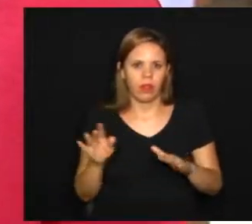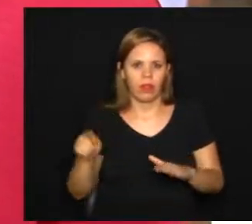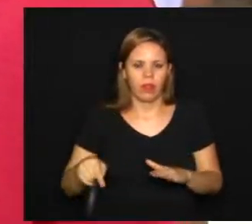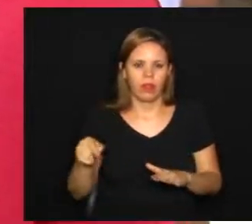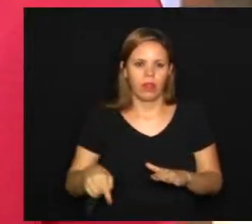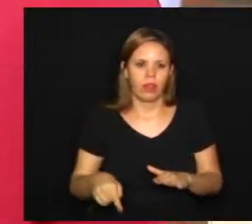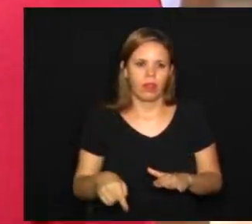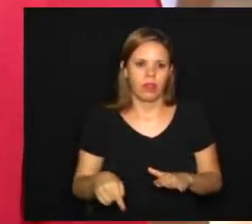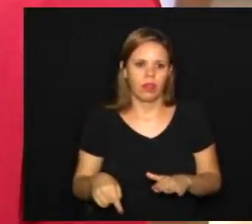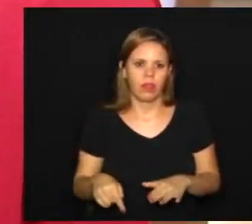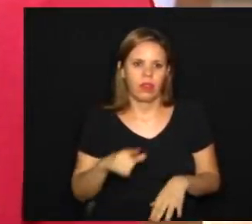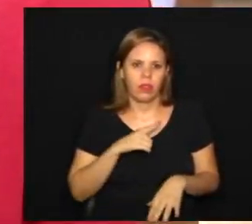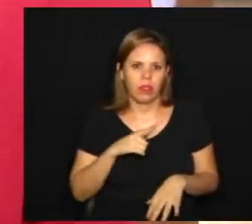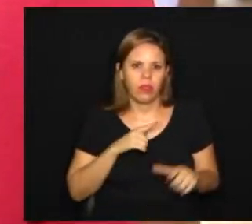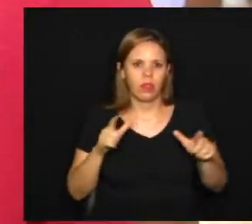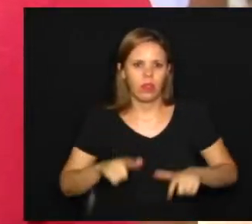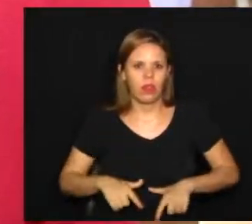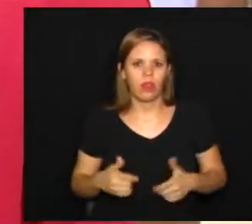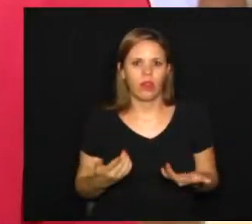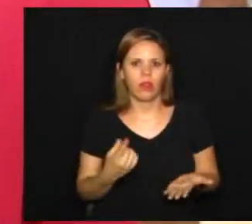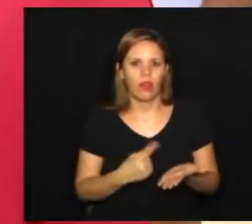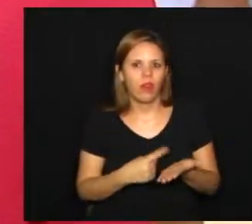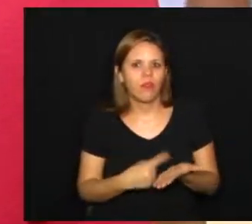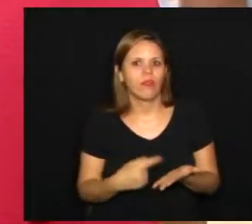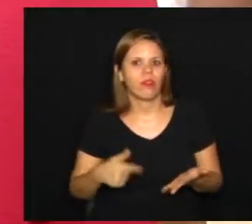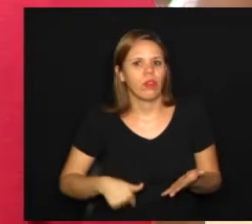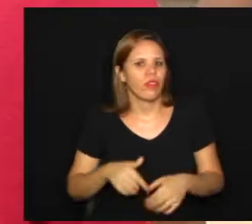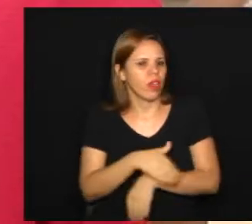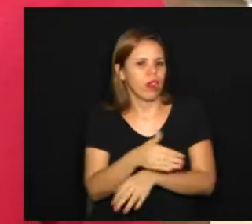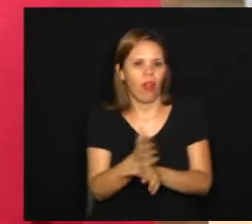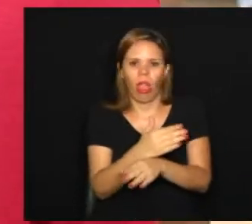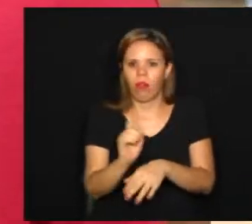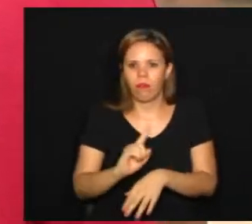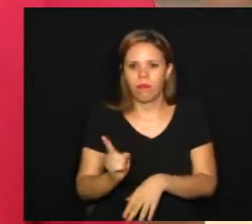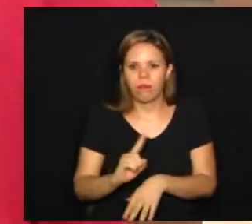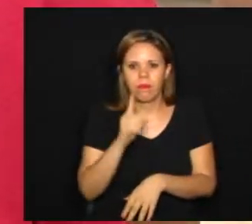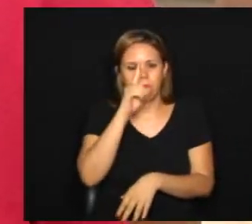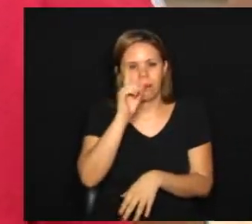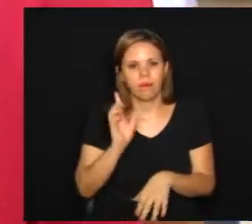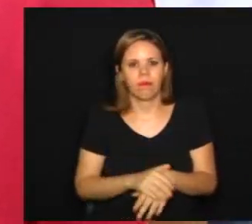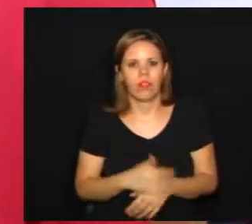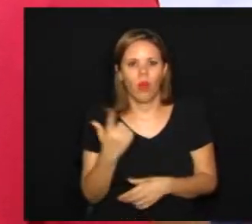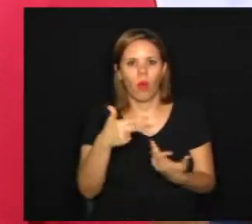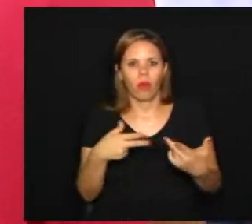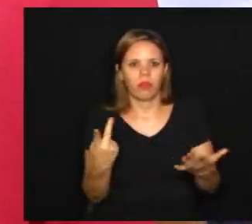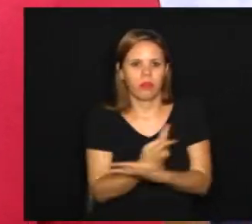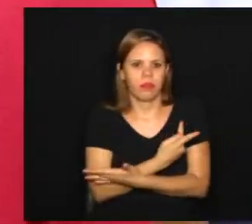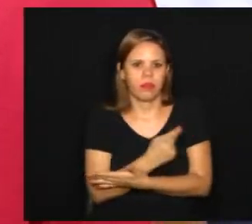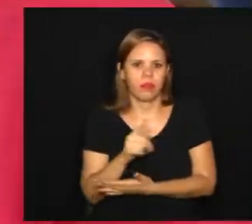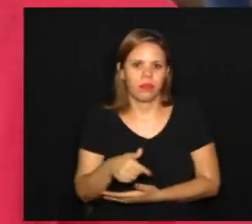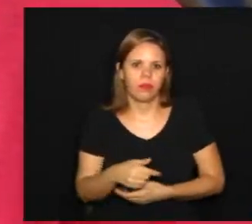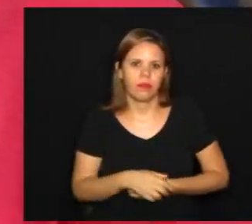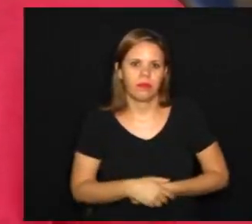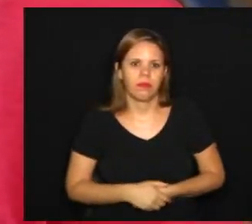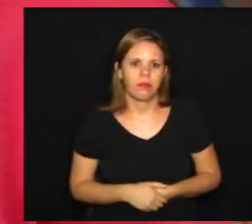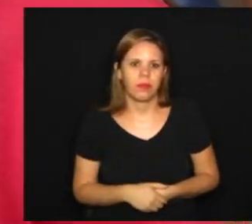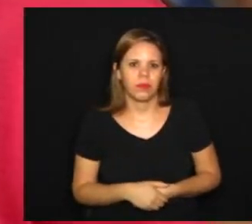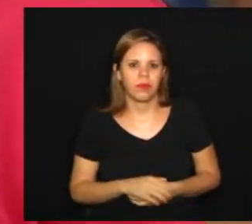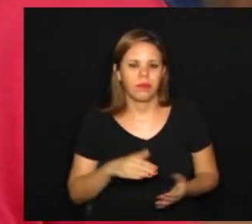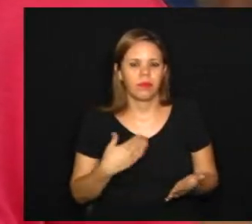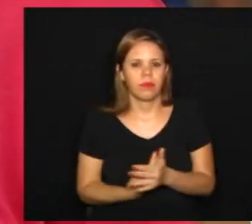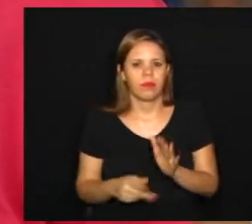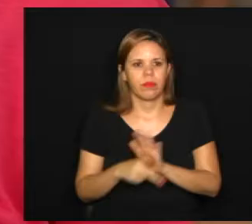inscrição, porque assim eles têm uma ocupação, não fica à toa na rua, correndo risco de se envolver com outras coisas ilícitas. E até